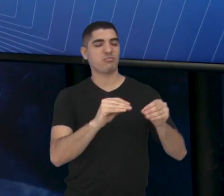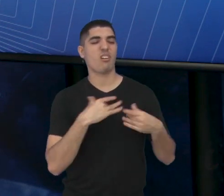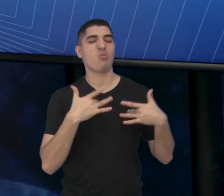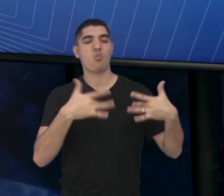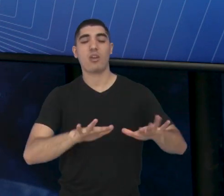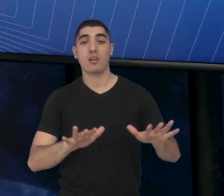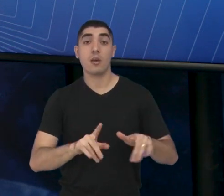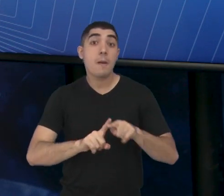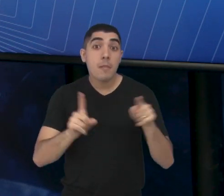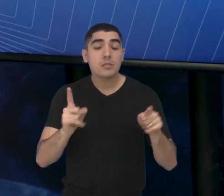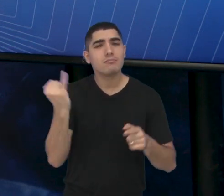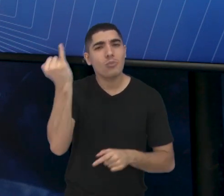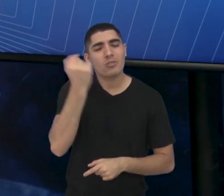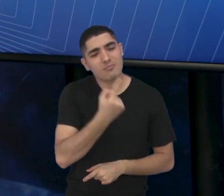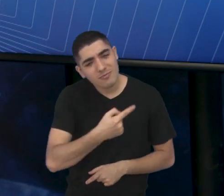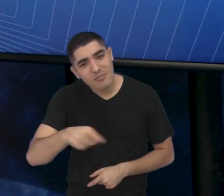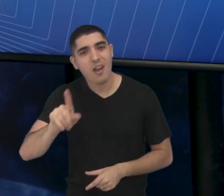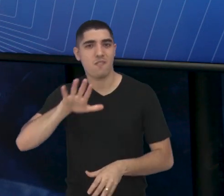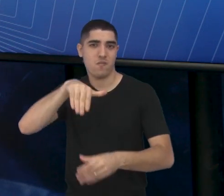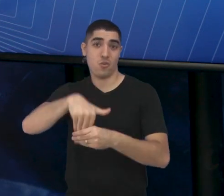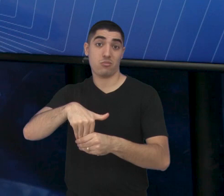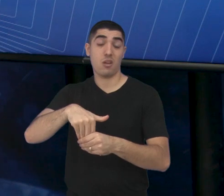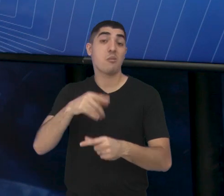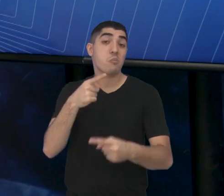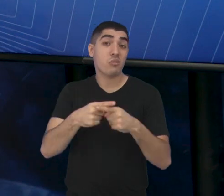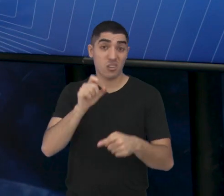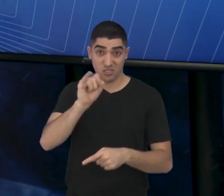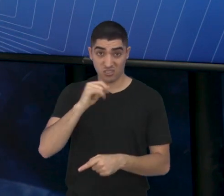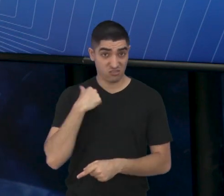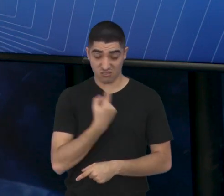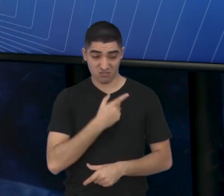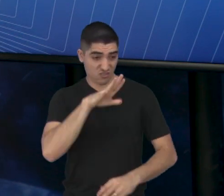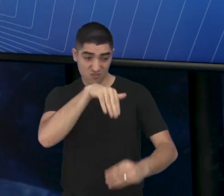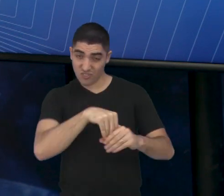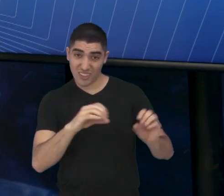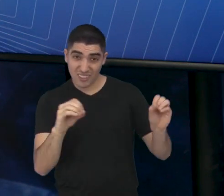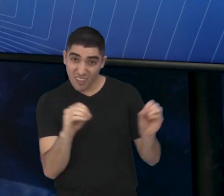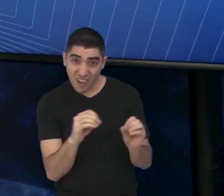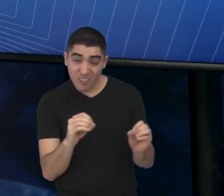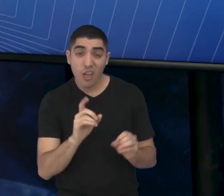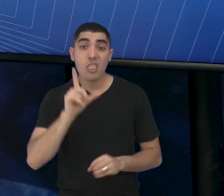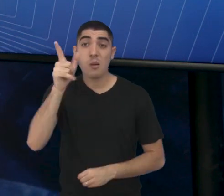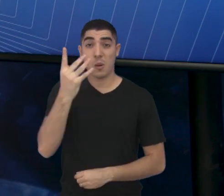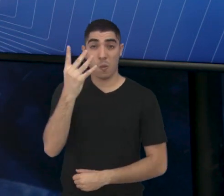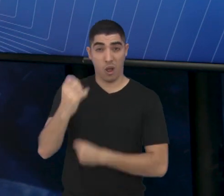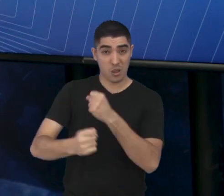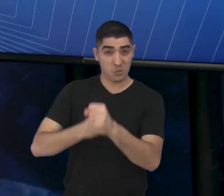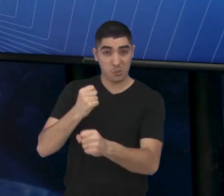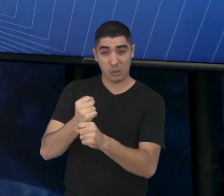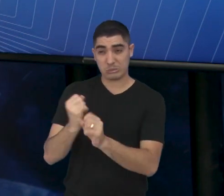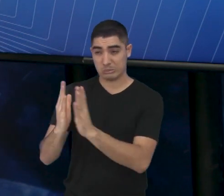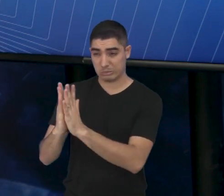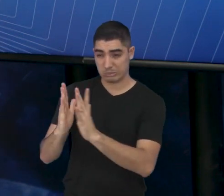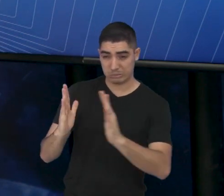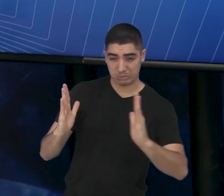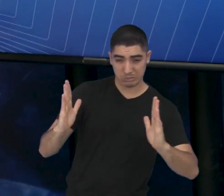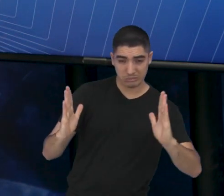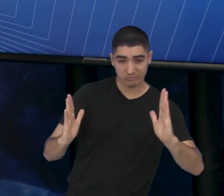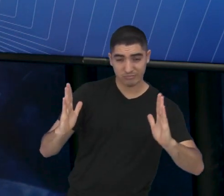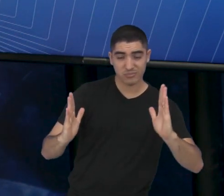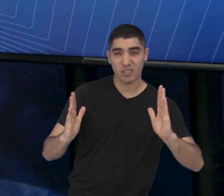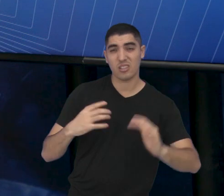estiver, mas ir lá votar é muito importante, porque a gente acaba não votando e depois 4 anos passa